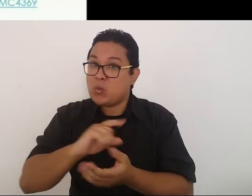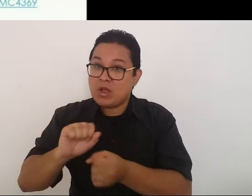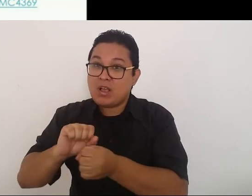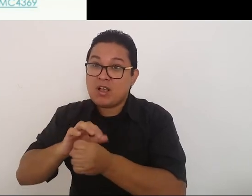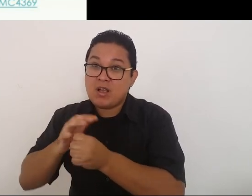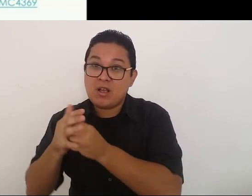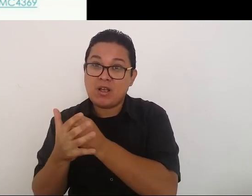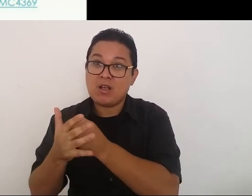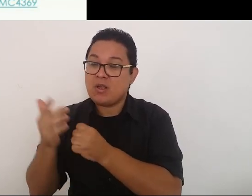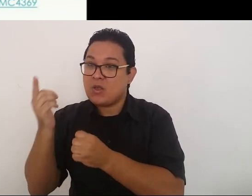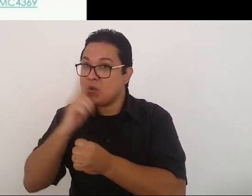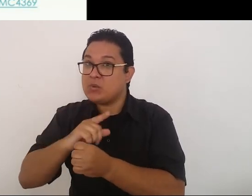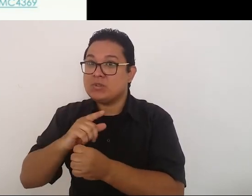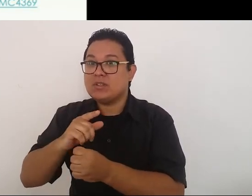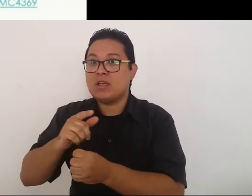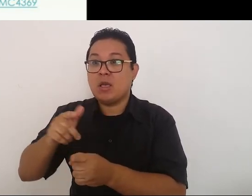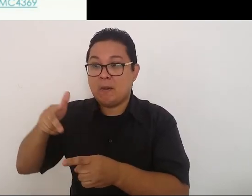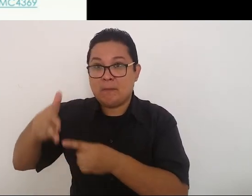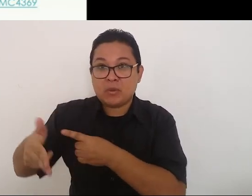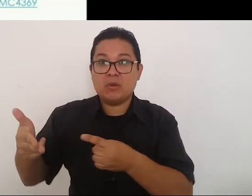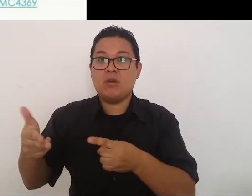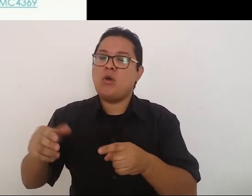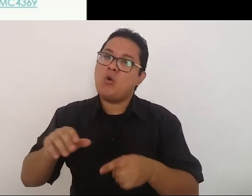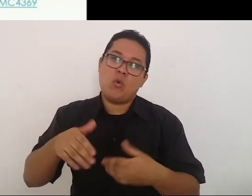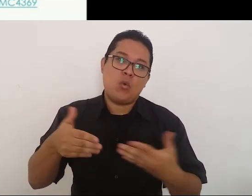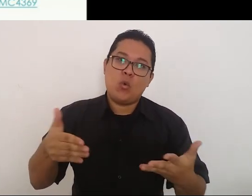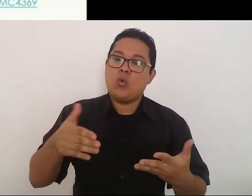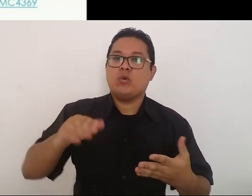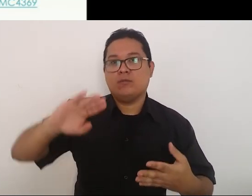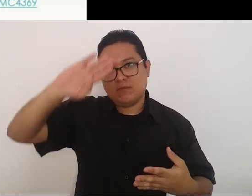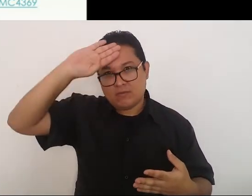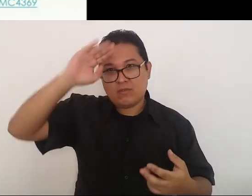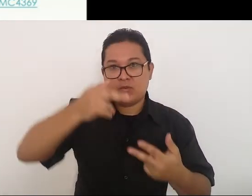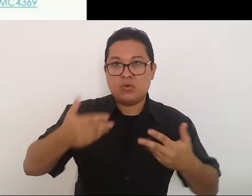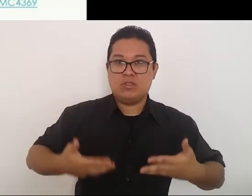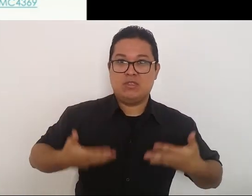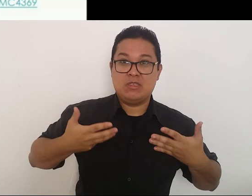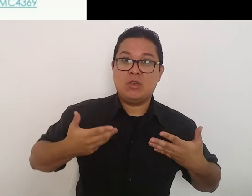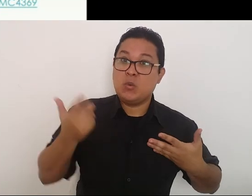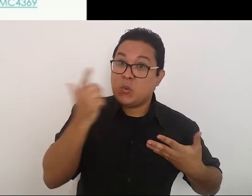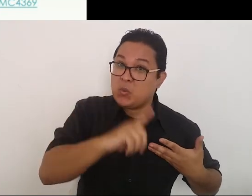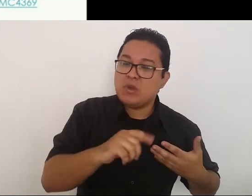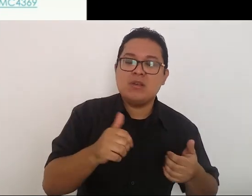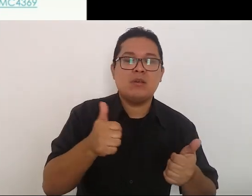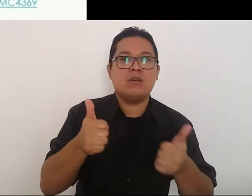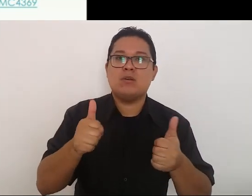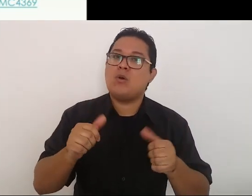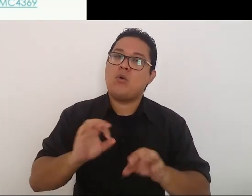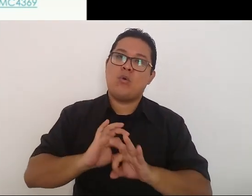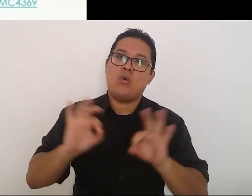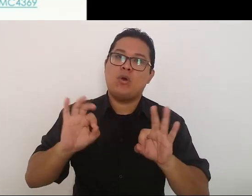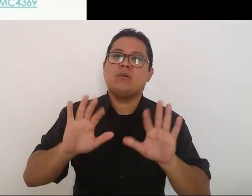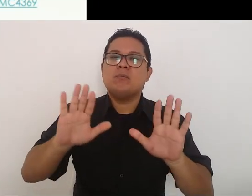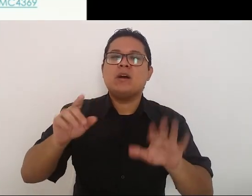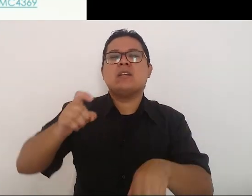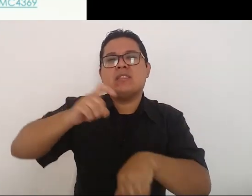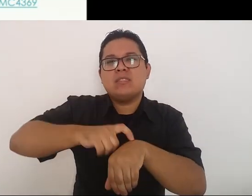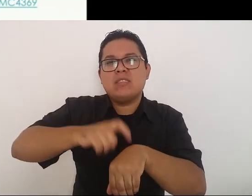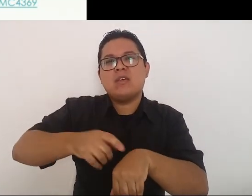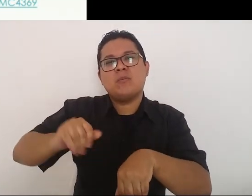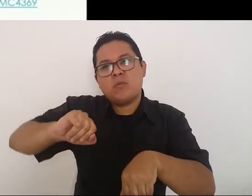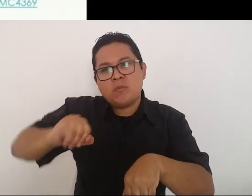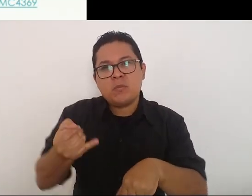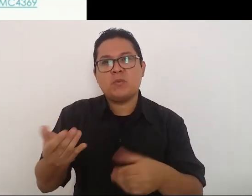um medicamento mais eficaz para os sintomas dele também bacana, vamos ficar na torcida, usar esse nosso tempo da forma mais